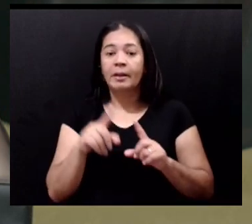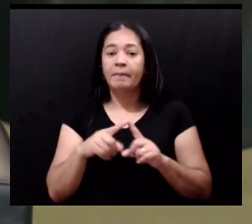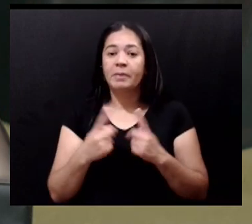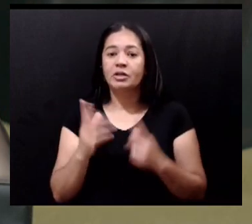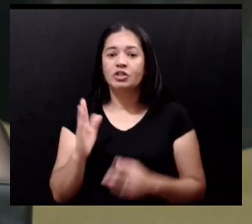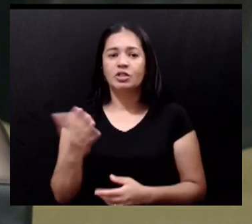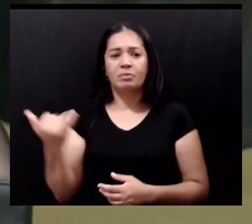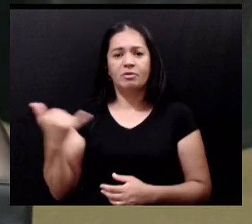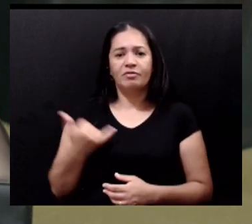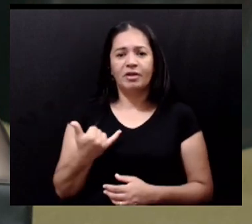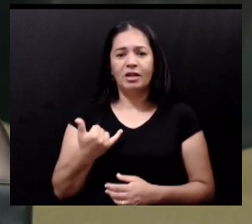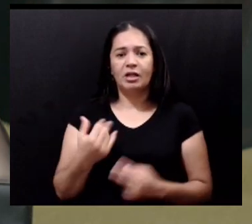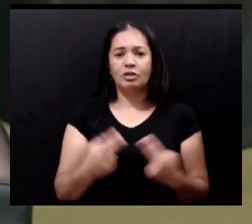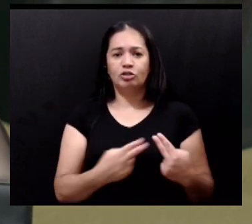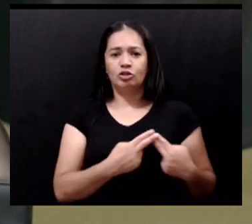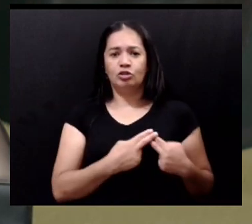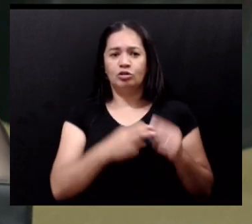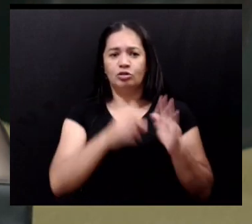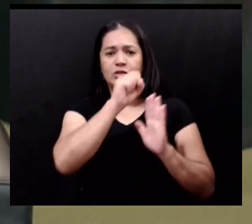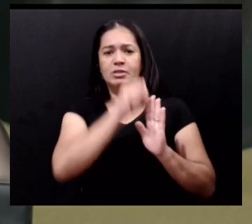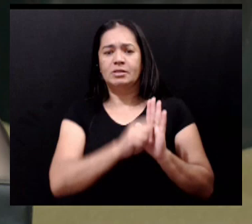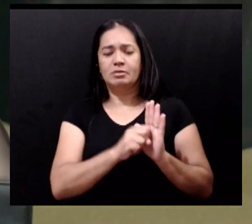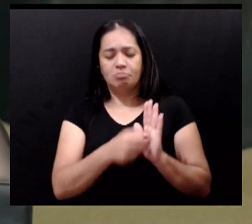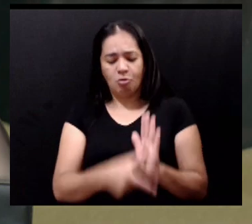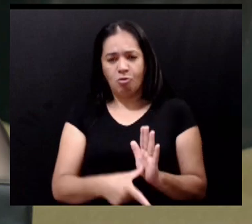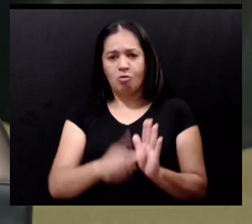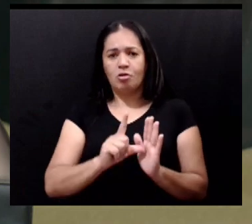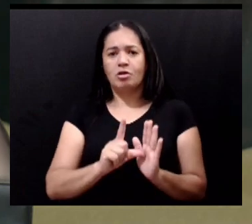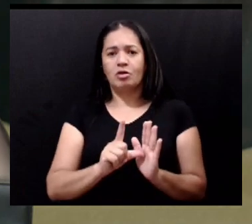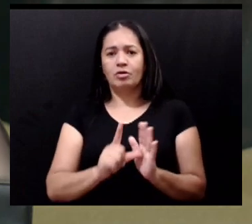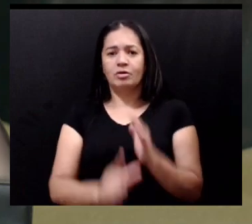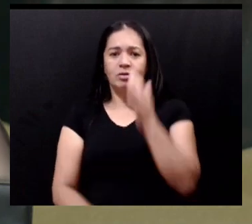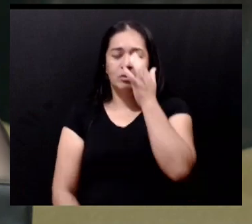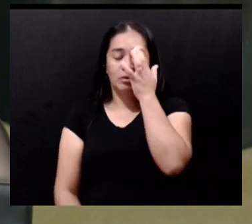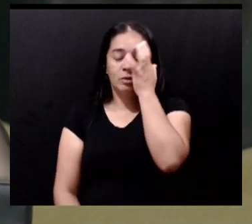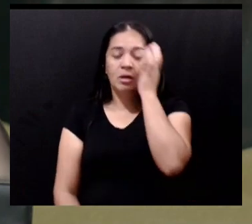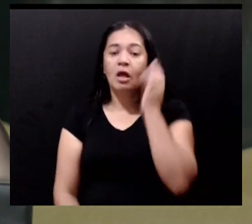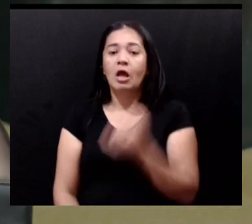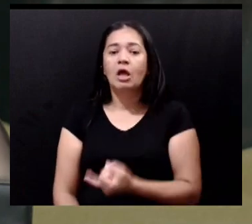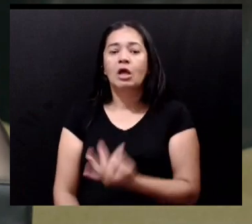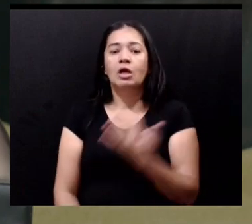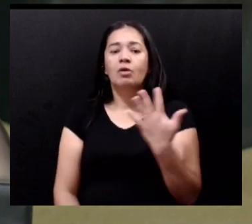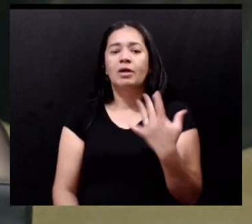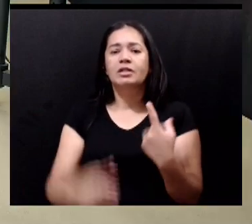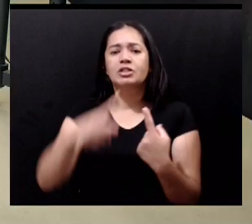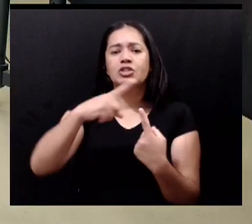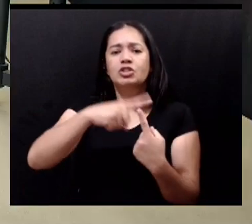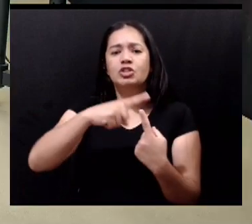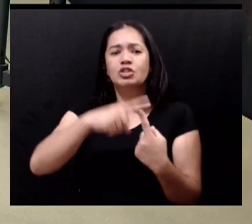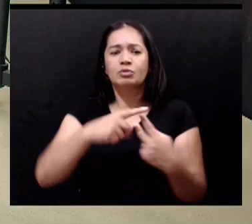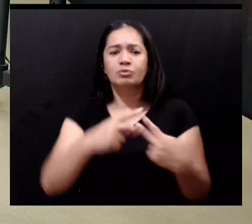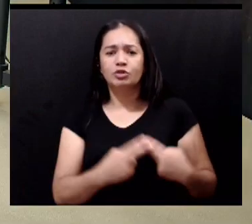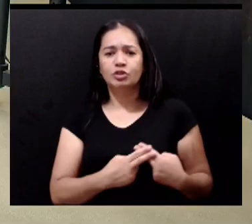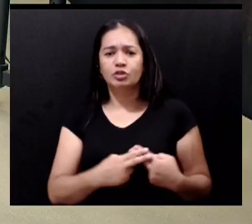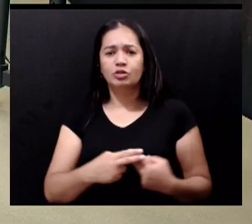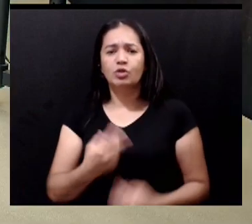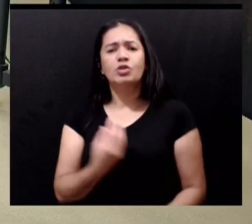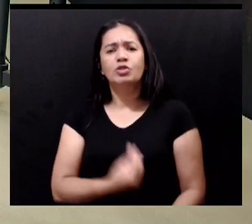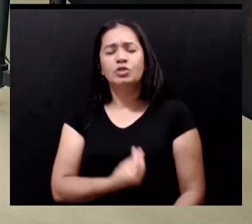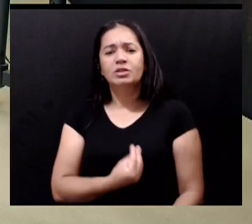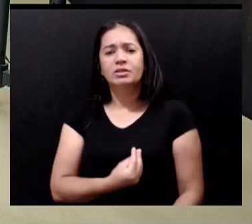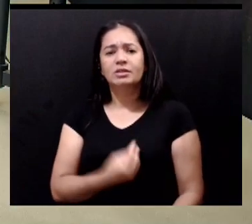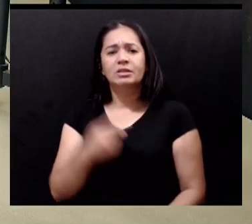antecipatório. Quais são os tipos de luto que existem? Eu vou puxar essa pergunta e pedir a